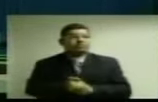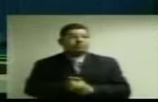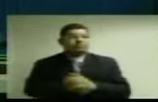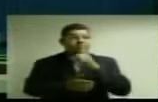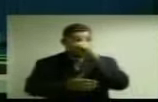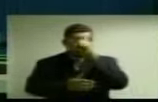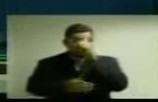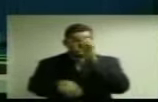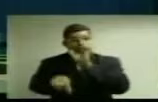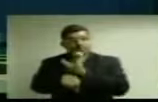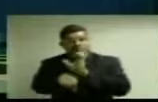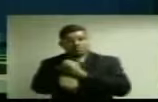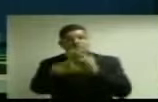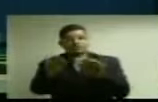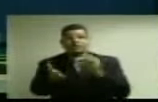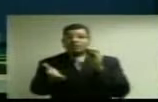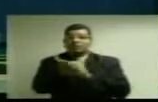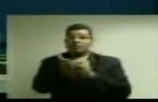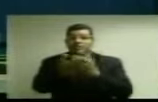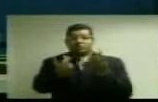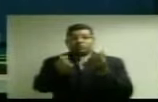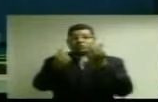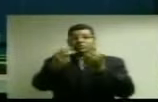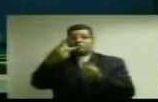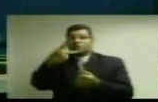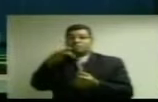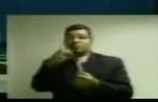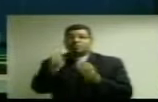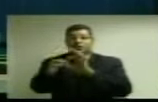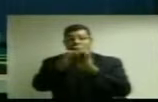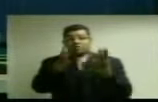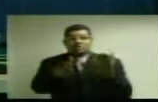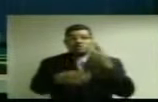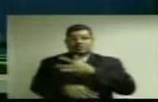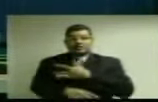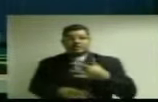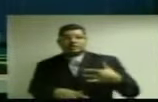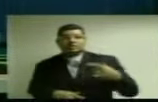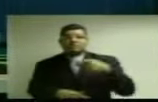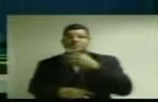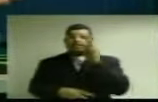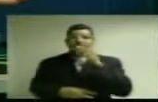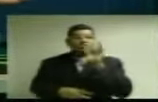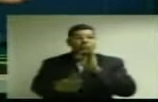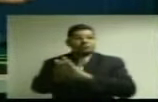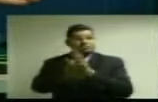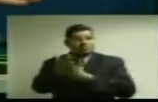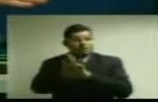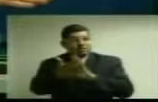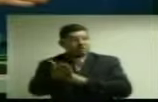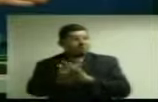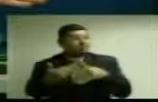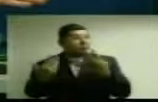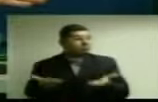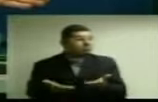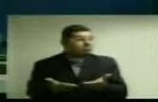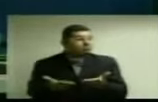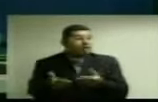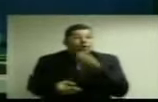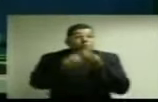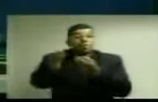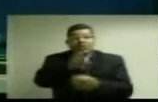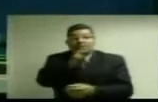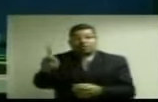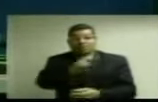nos hospitais do Estado, falta dinheiro público da União na saúde, Vossa Excelência não falou nada. Quando